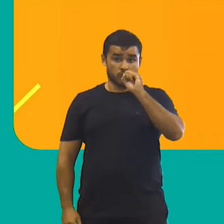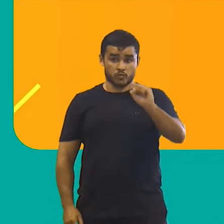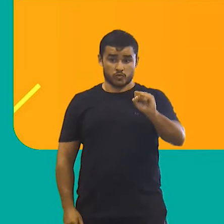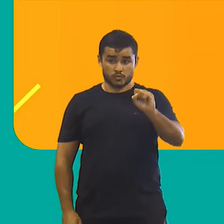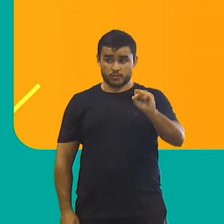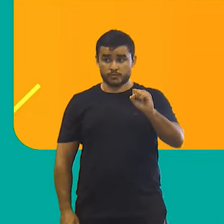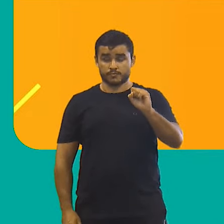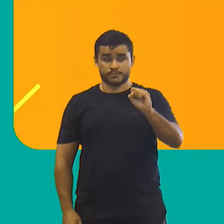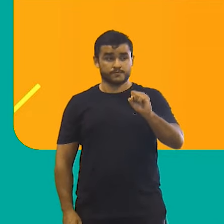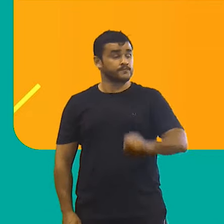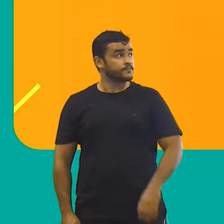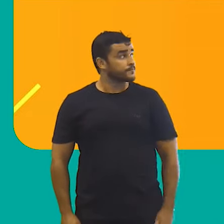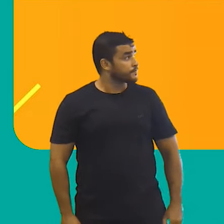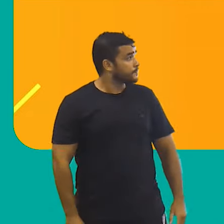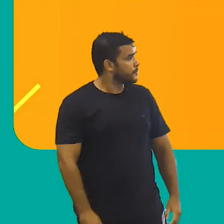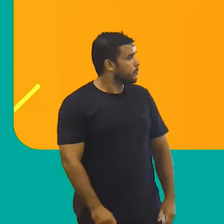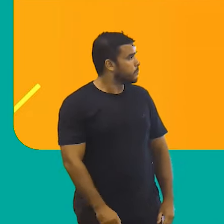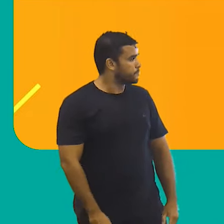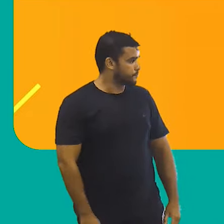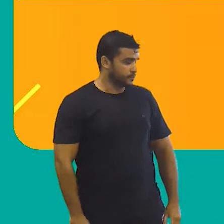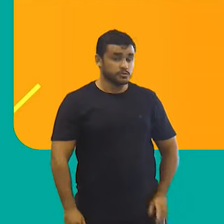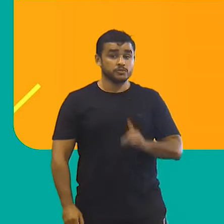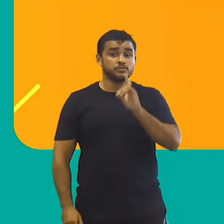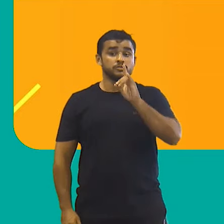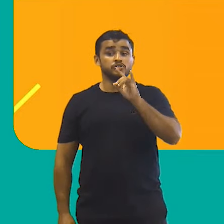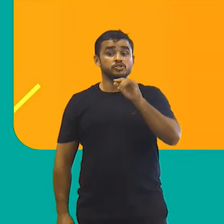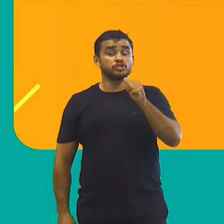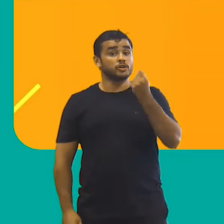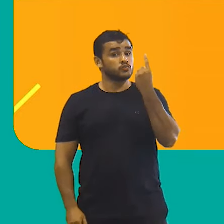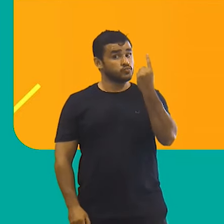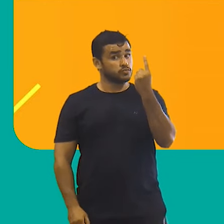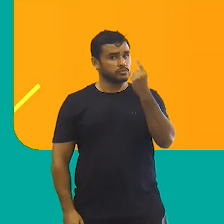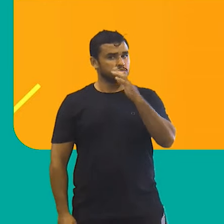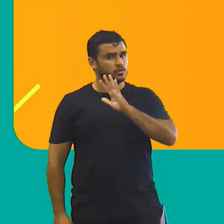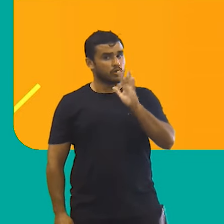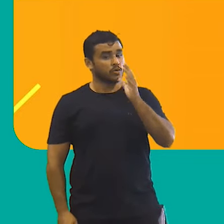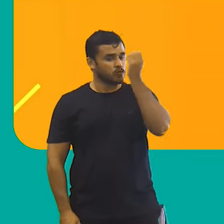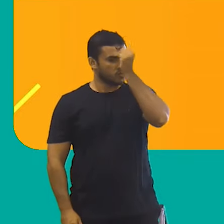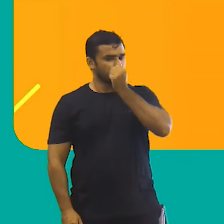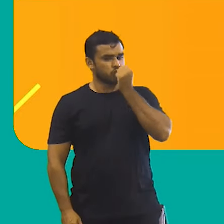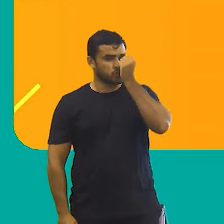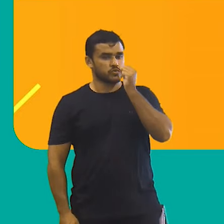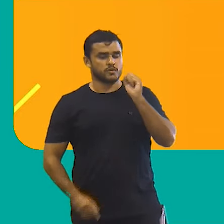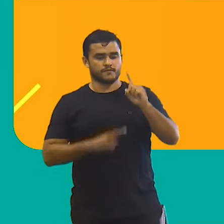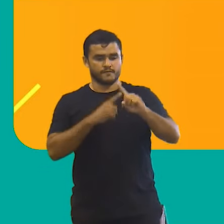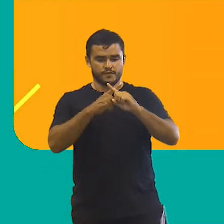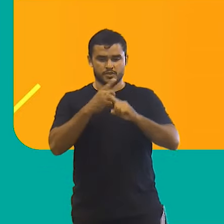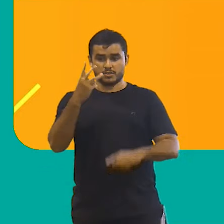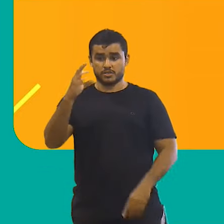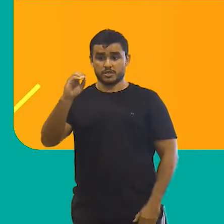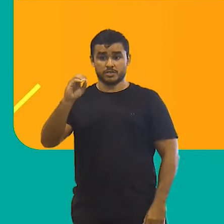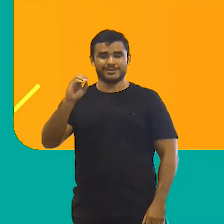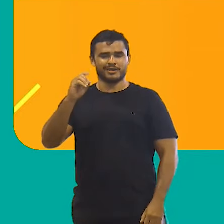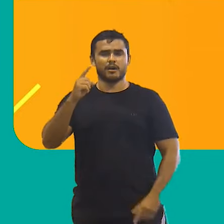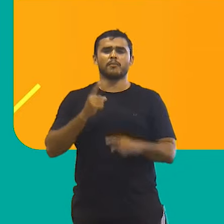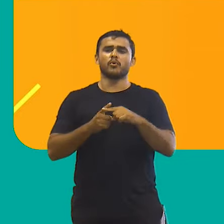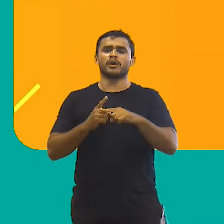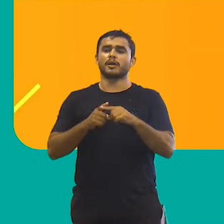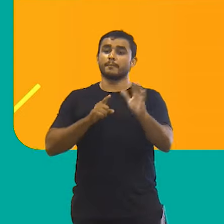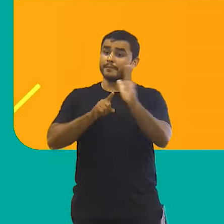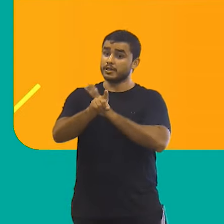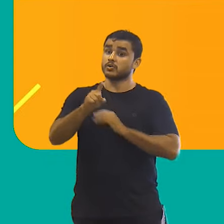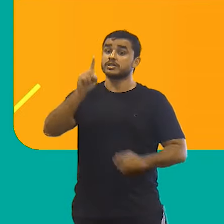dia. Mas ele quer em quantos dias? 30. Então eu tenho que dizer que eu